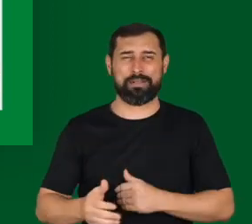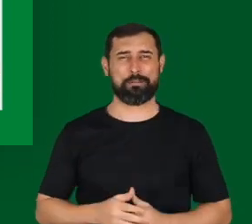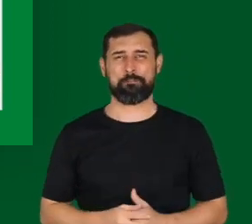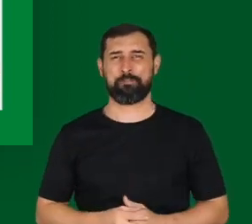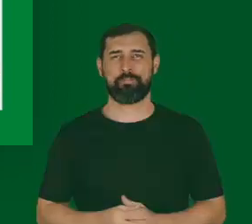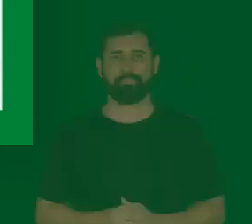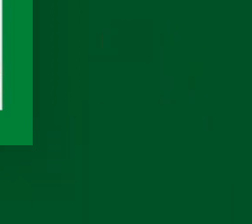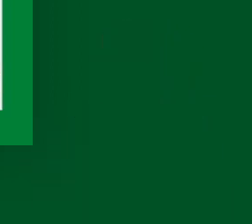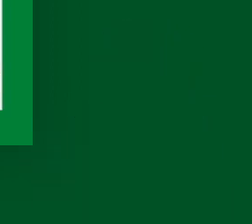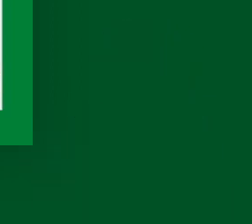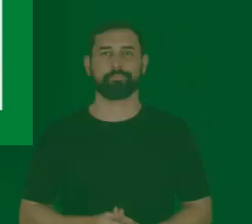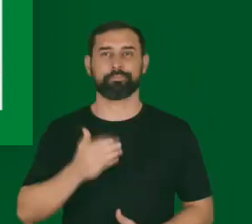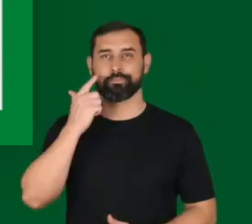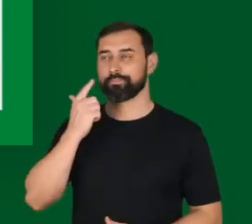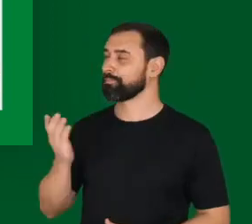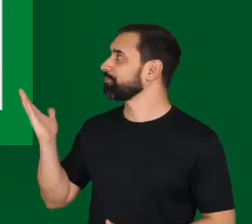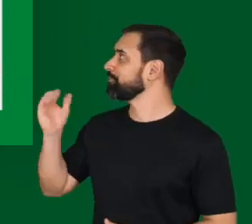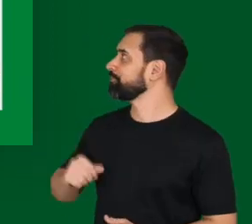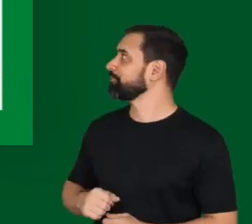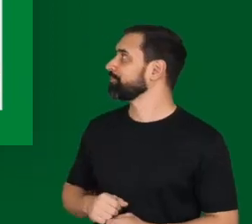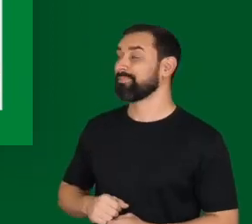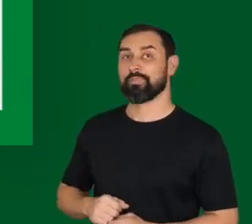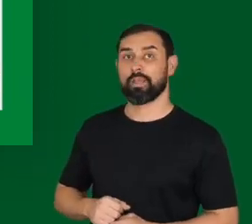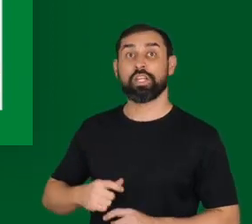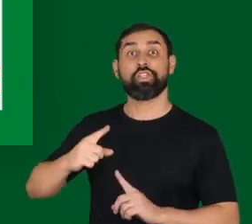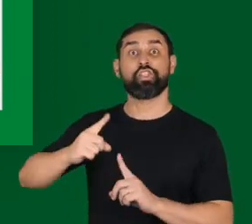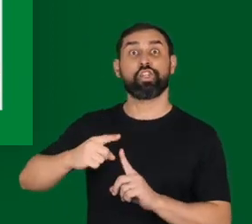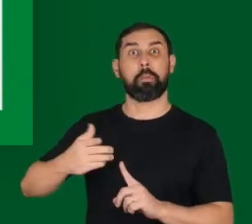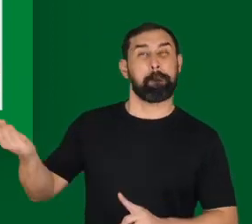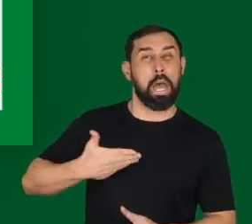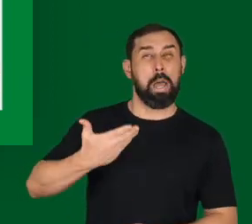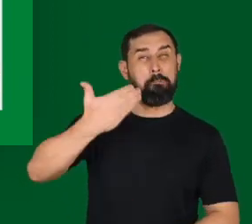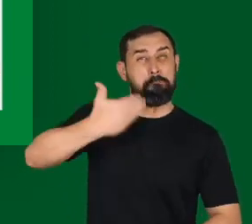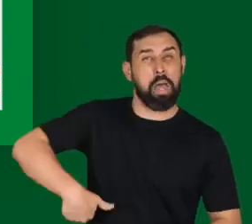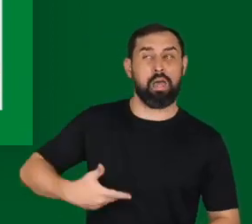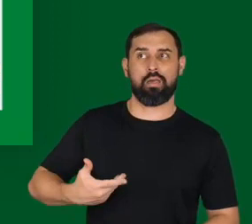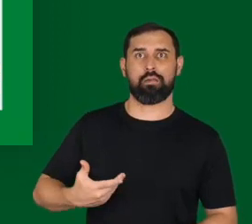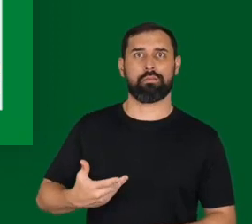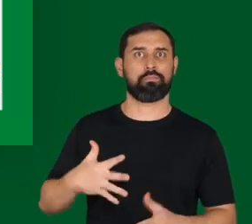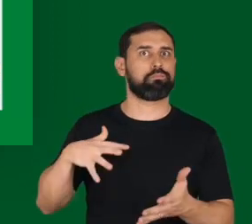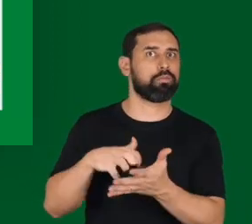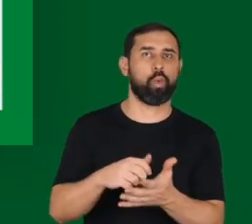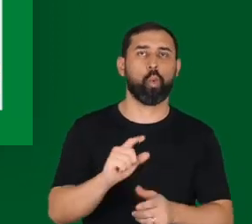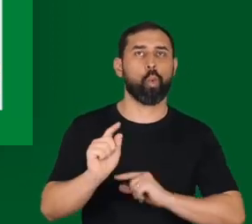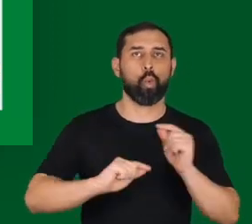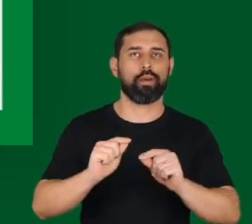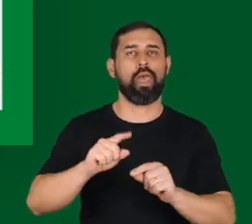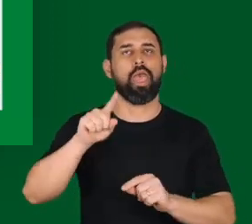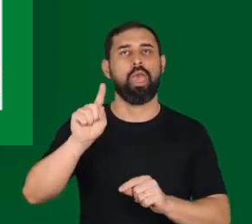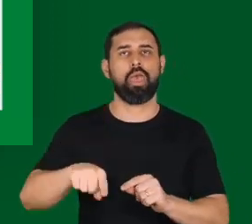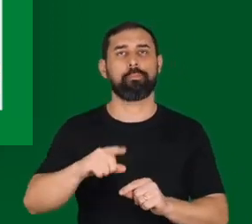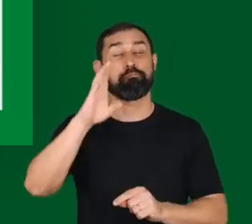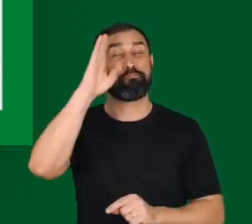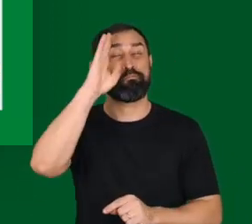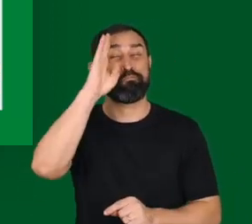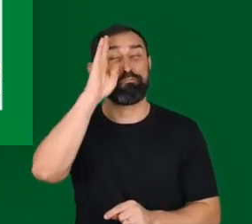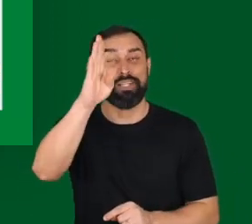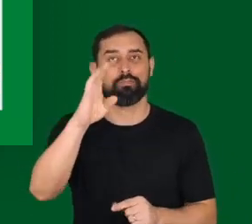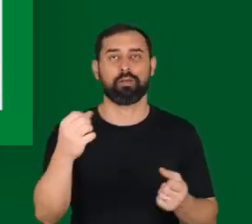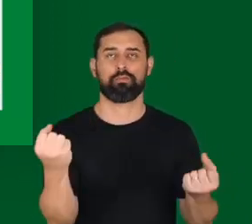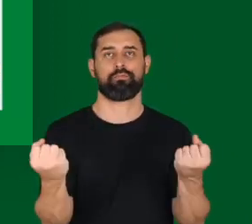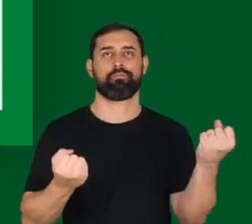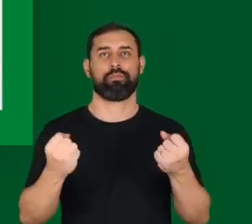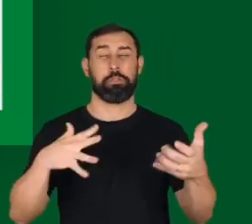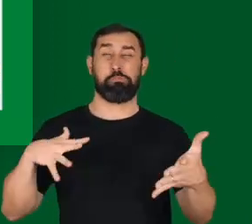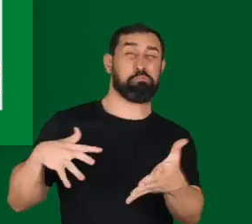tipos e padrões de lesões. Os traumas associados a veículos automotores são a principal causa de morte em criança em todas as faixas etárias.